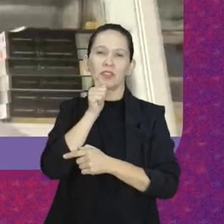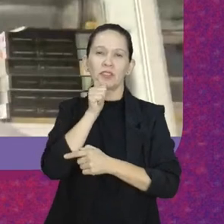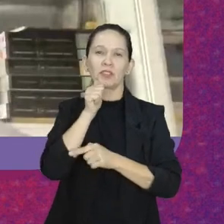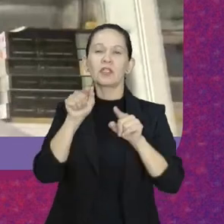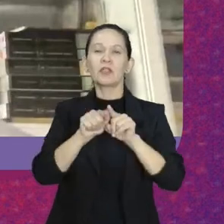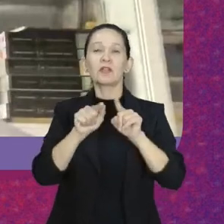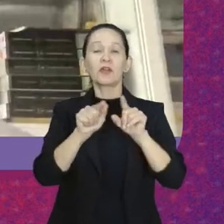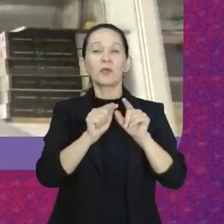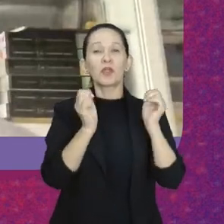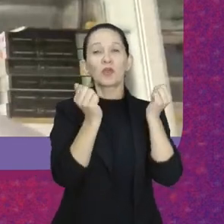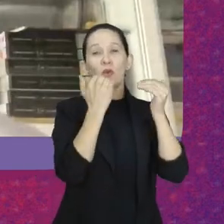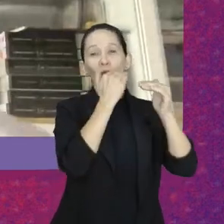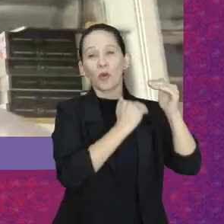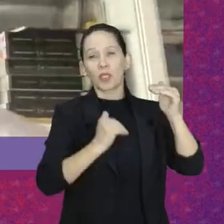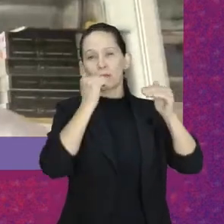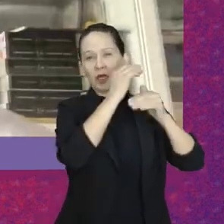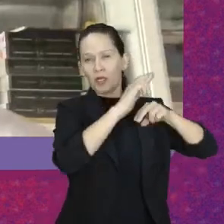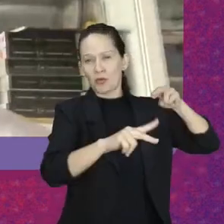mulheres e os homens.